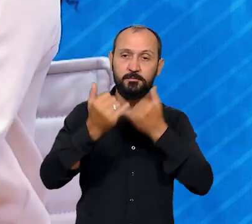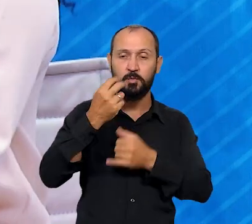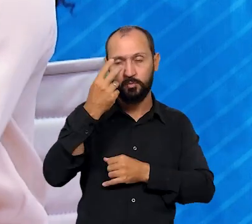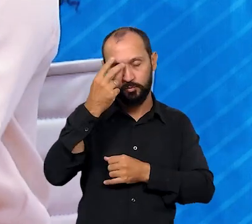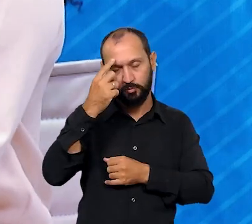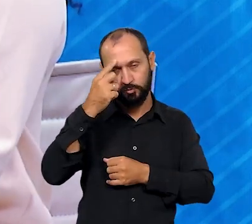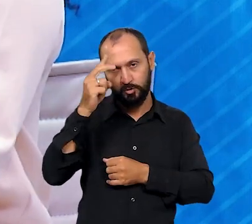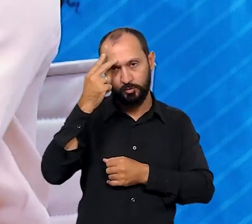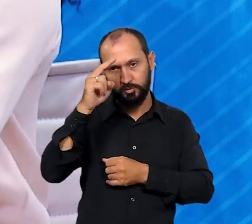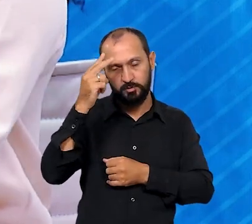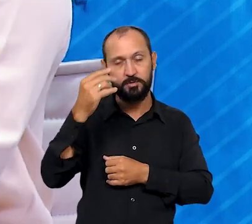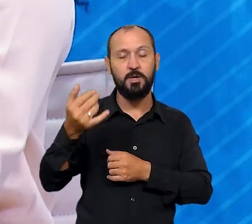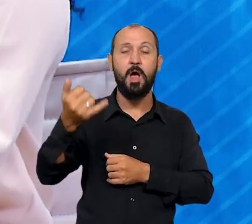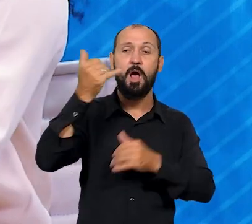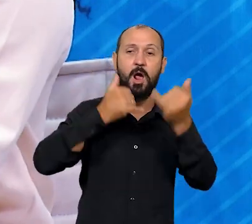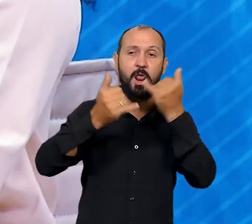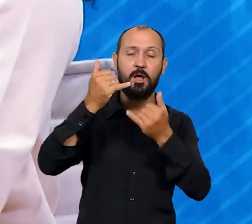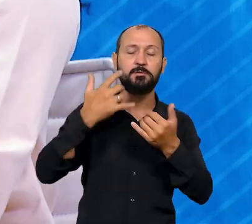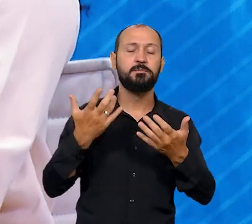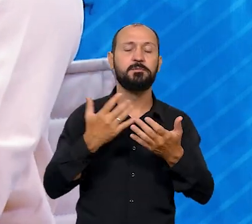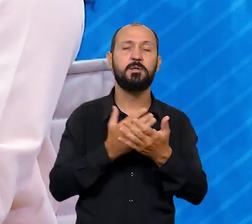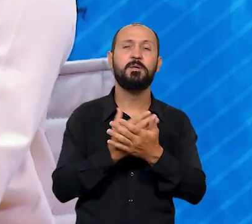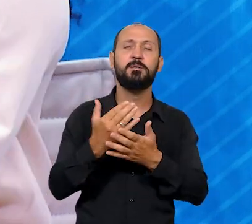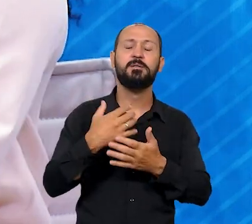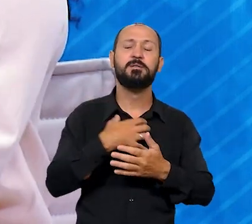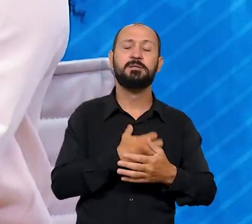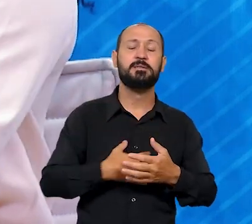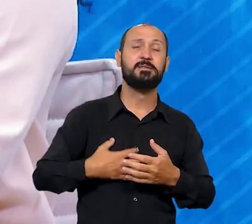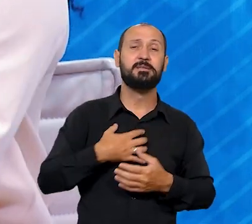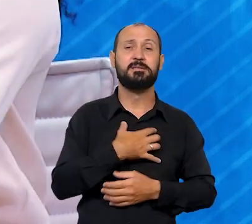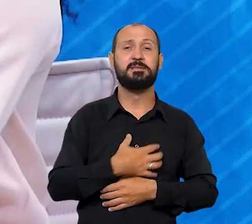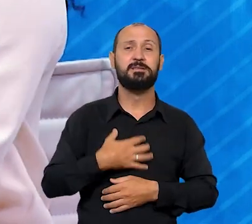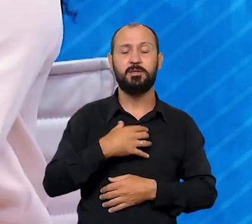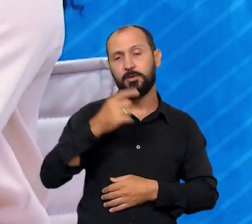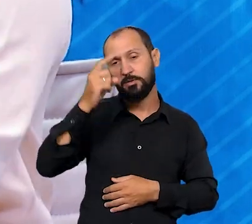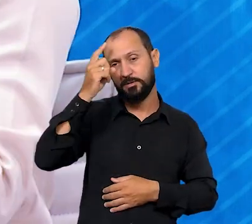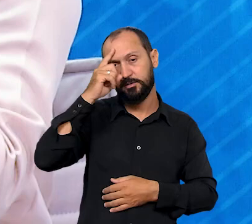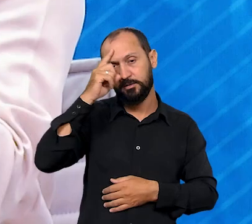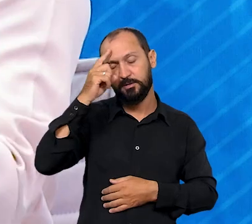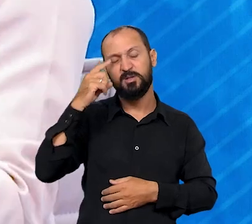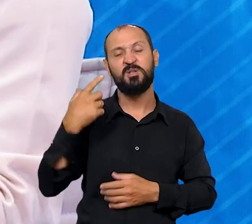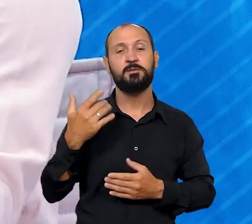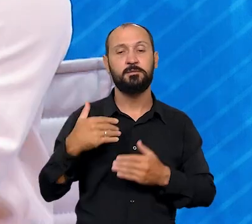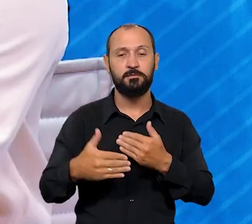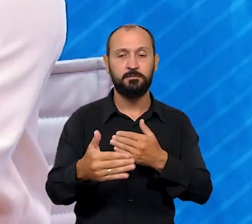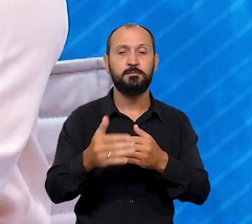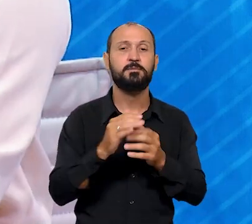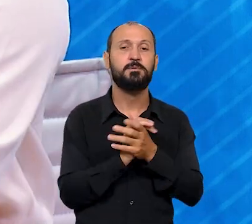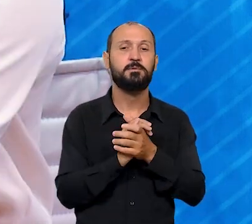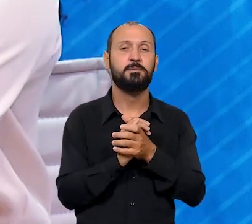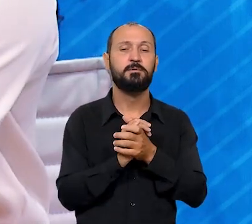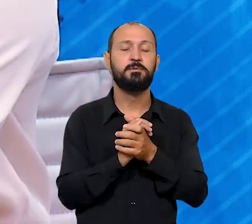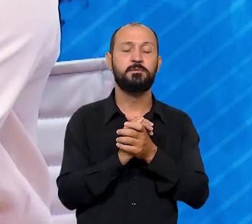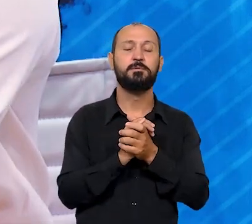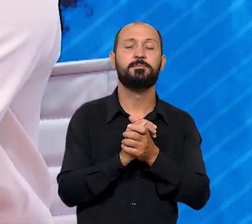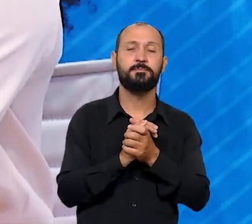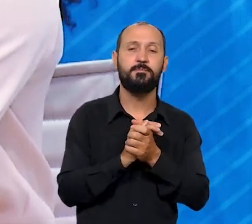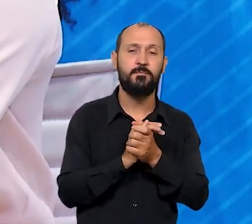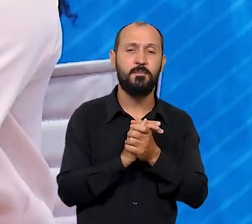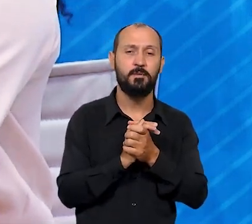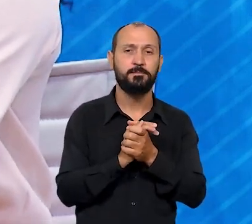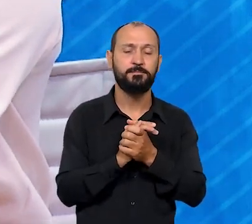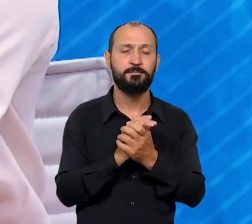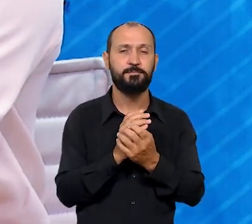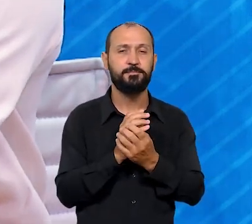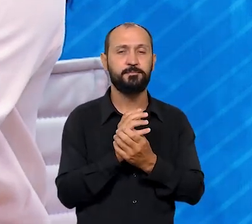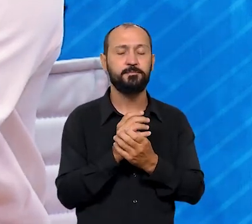já ficam te ligando 2 dias, 3 dias antes. É algo que acaba atrapalhando o nosso dia a dia, a nossa rotina e